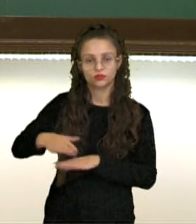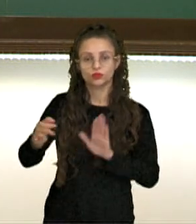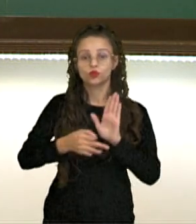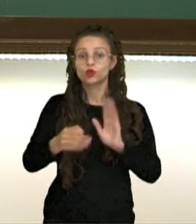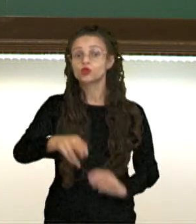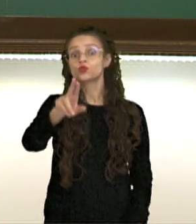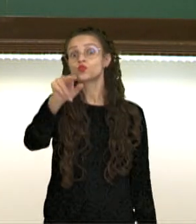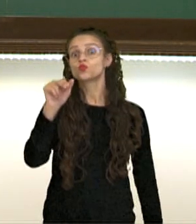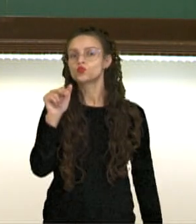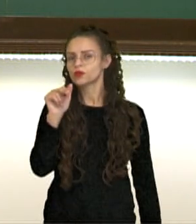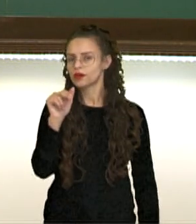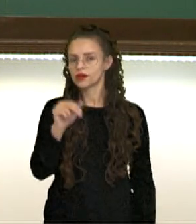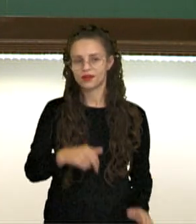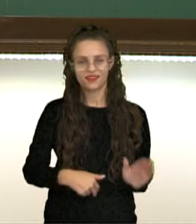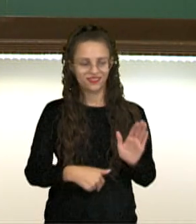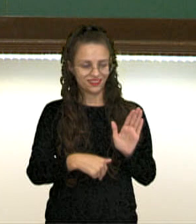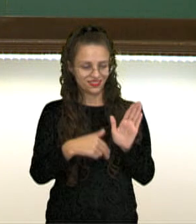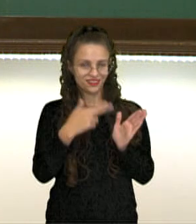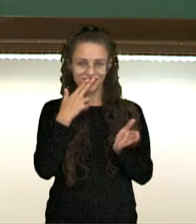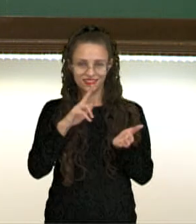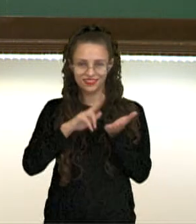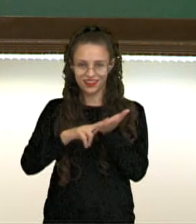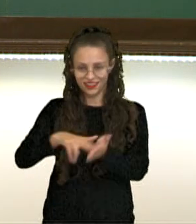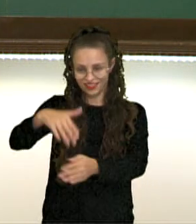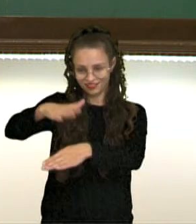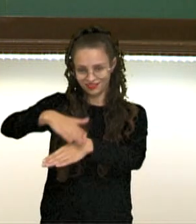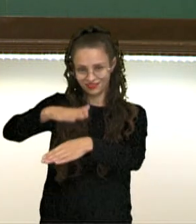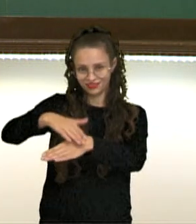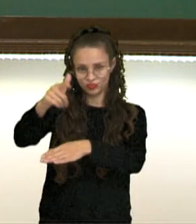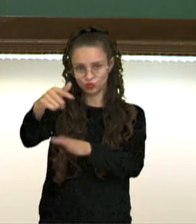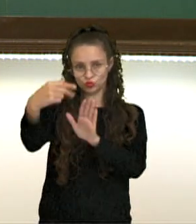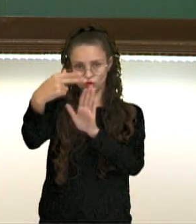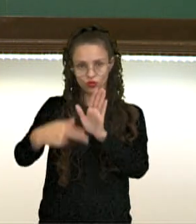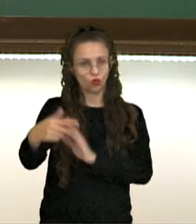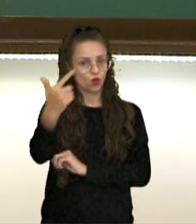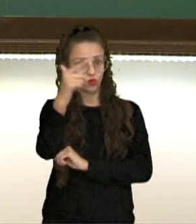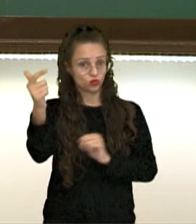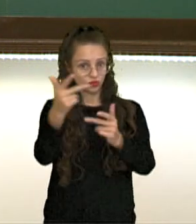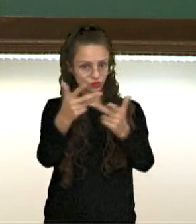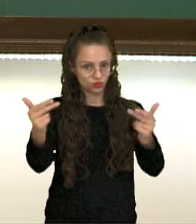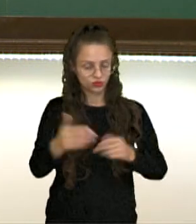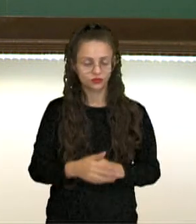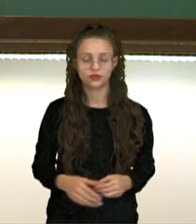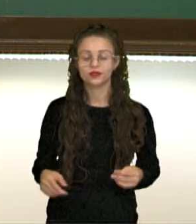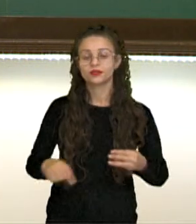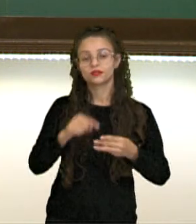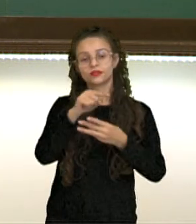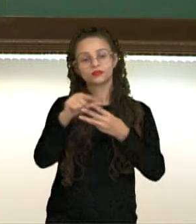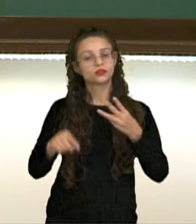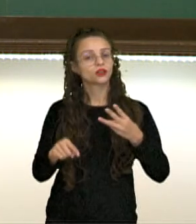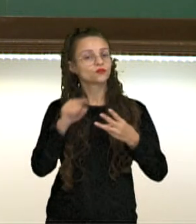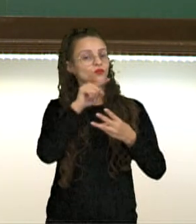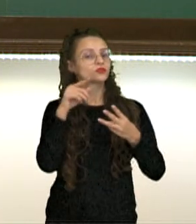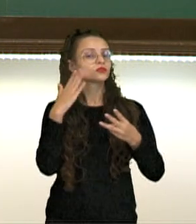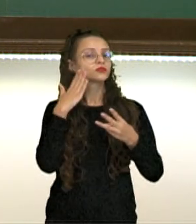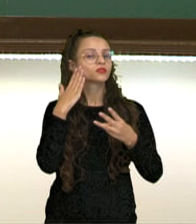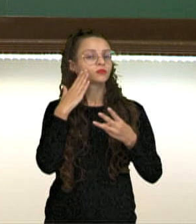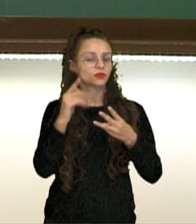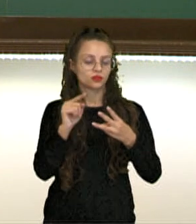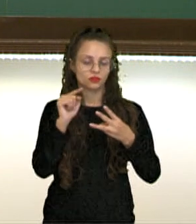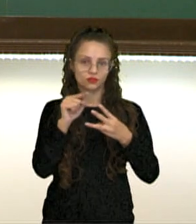Jamais Carta do Leitor, que daí é outra coisa. Então, 3 nominhos para você saber que são a mesma